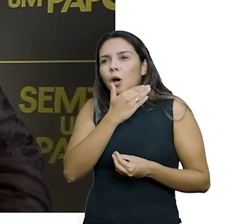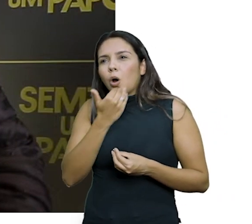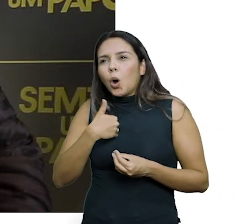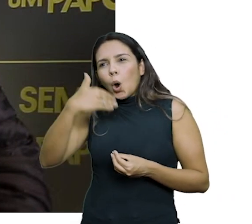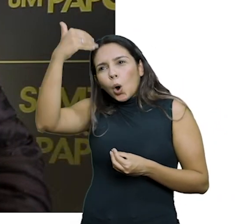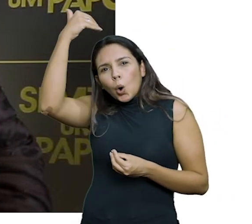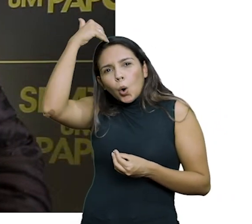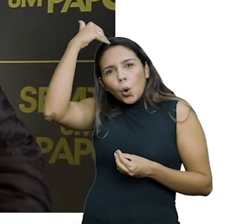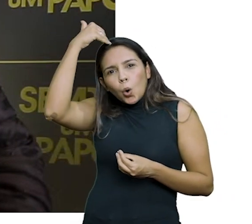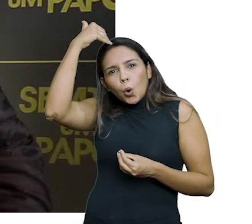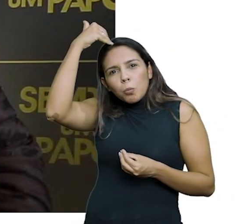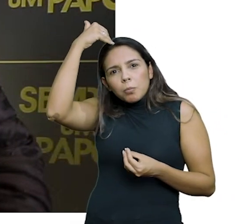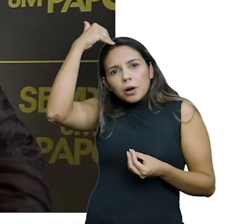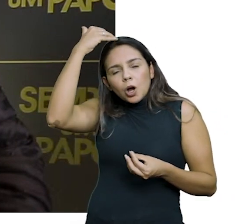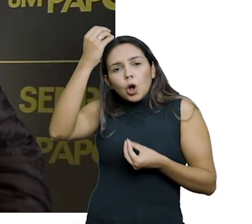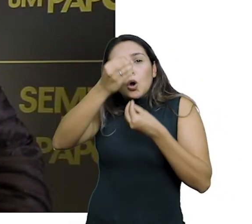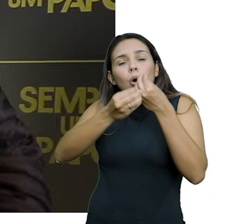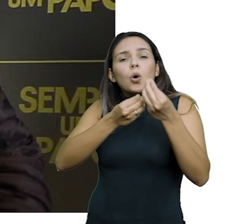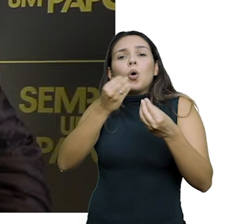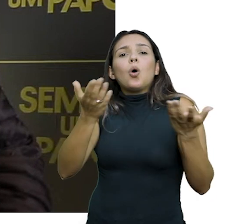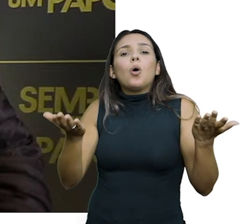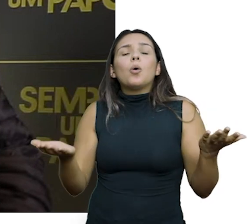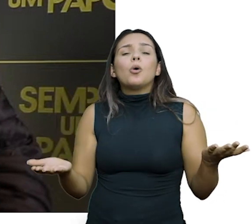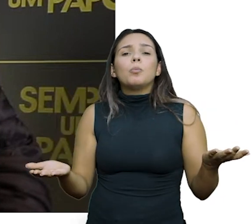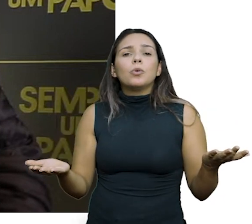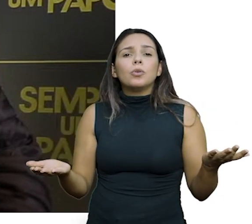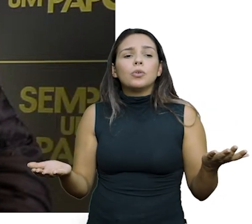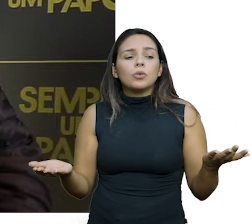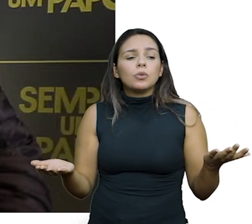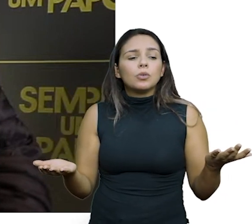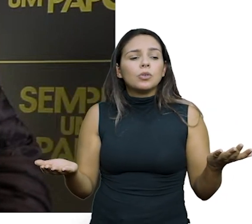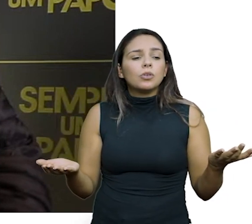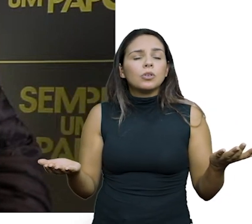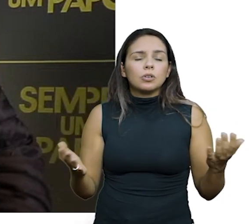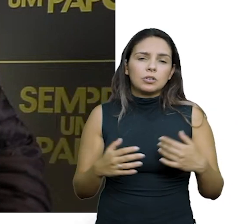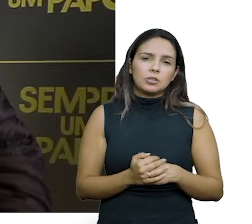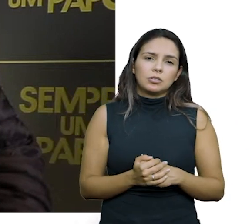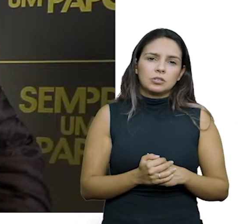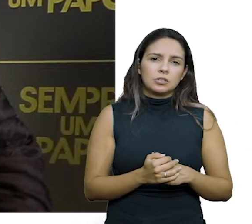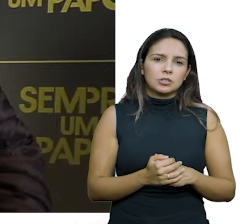sabendo que involuntariamente, é claro, vai dizer que é voluntário, é mentira,